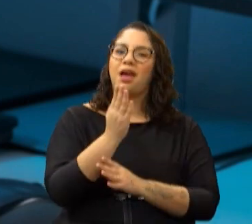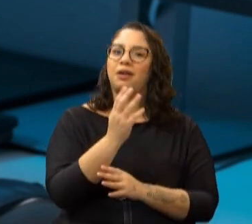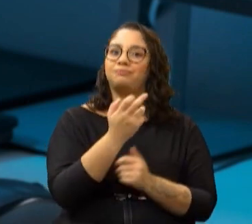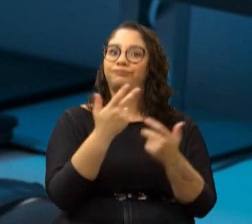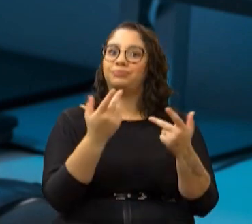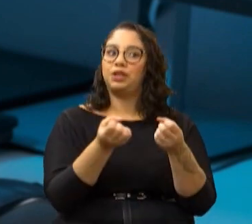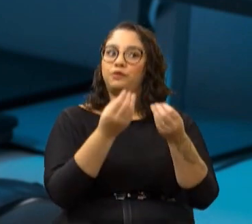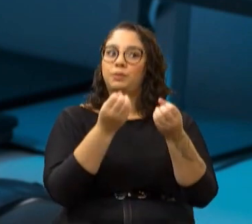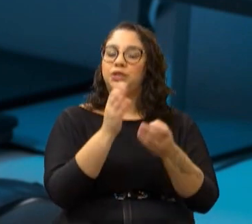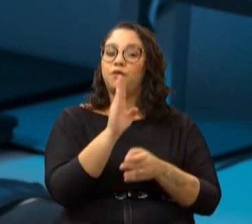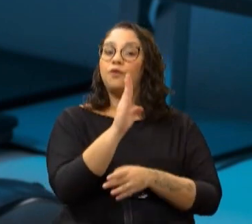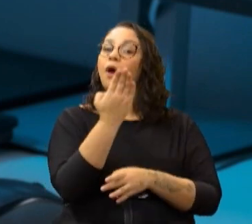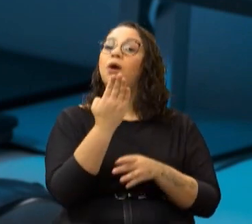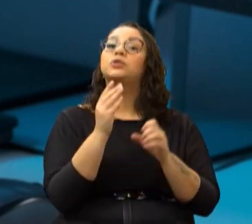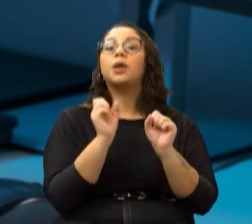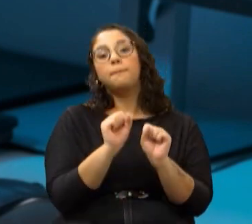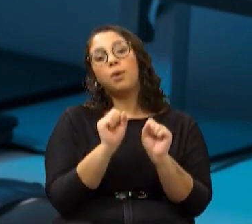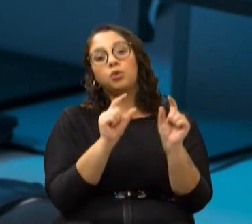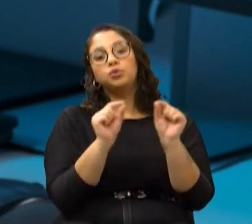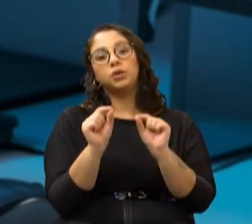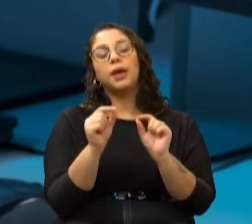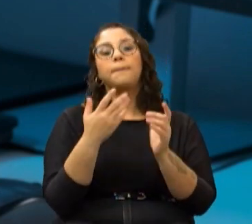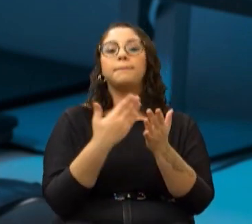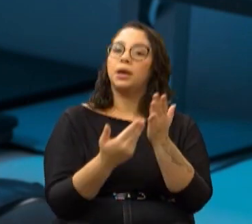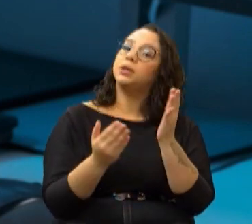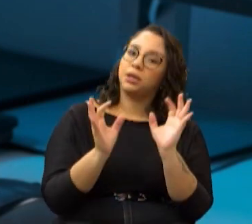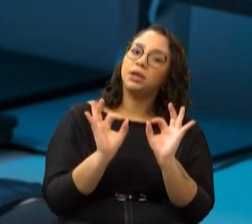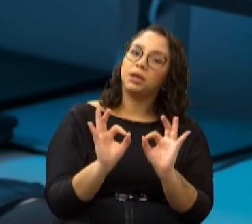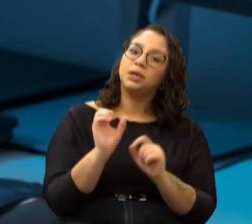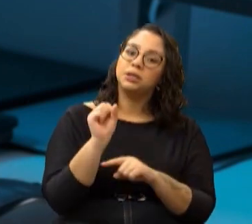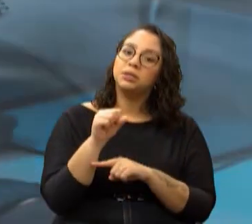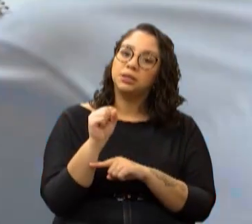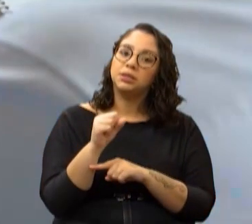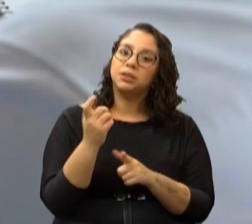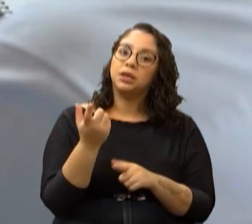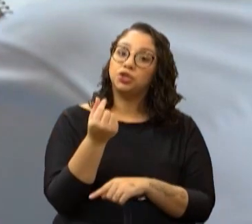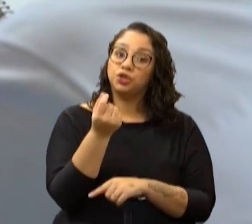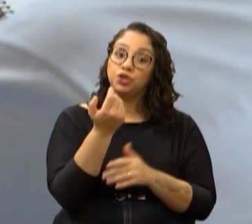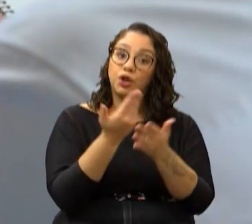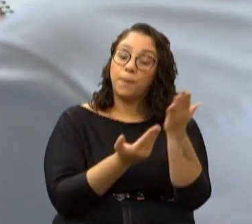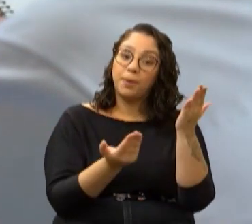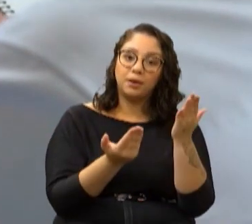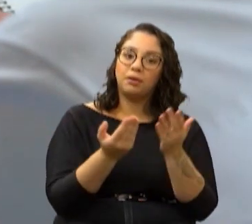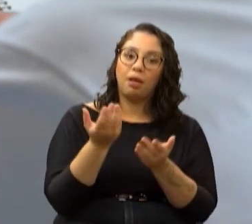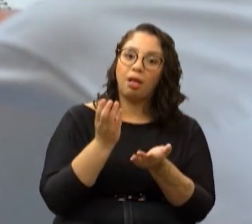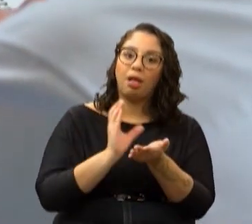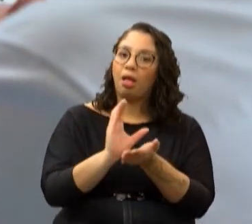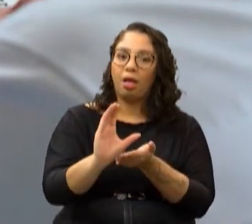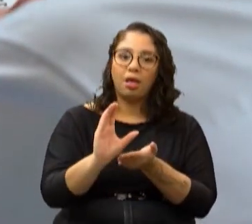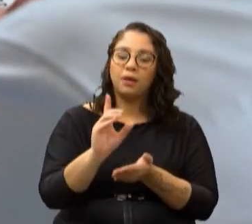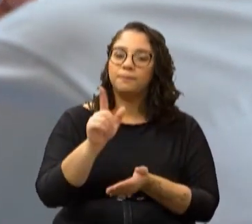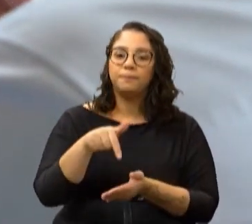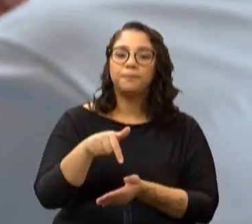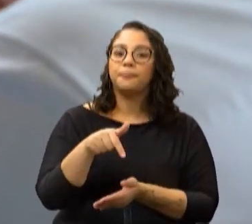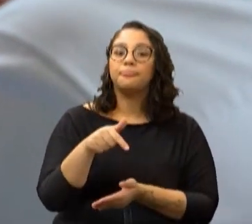expectativa na pessoa. Existem possibilidades, sim, de hoje perder dinheiro com uma aplicação financeira, seja por